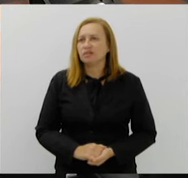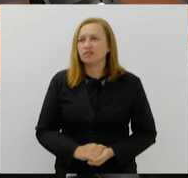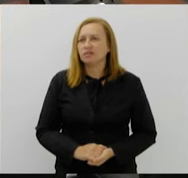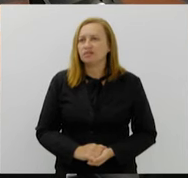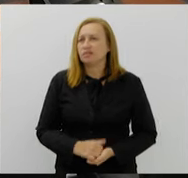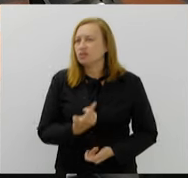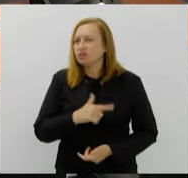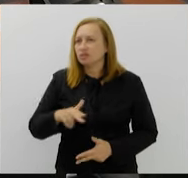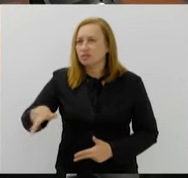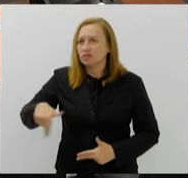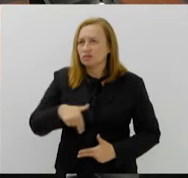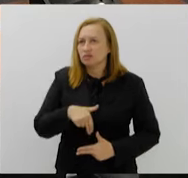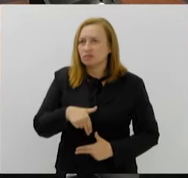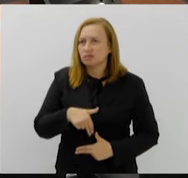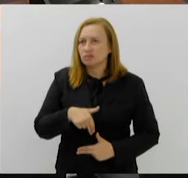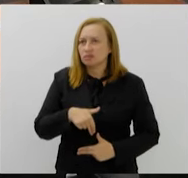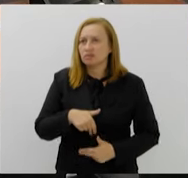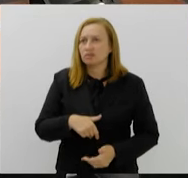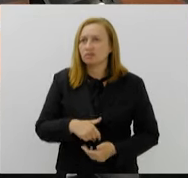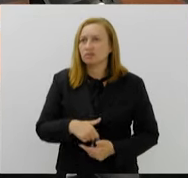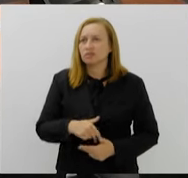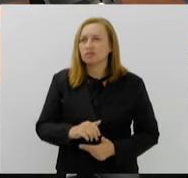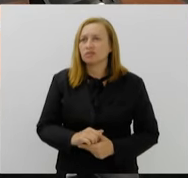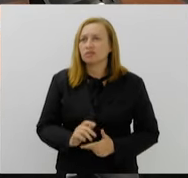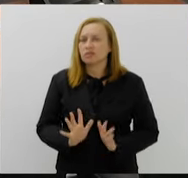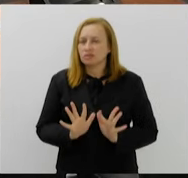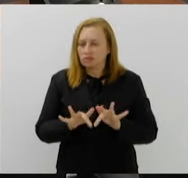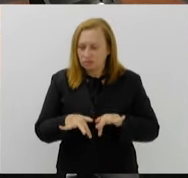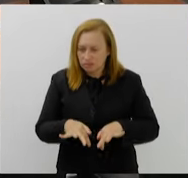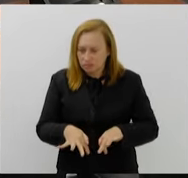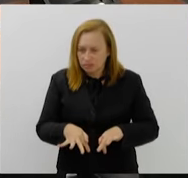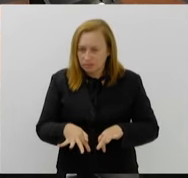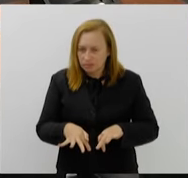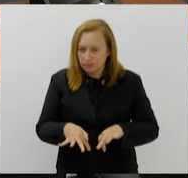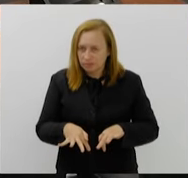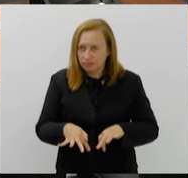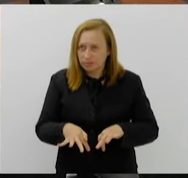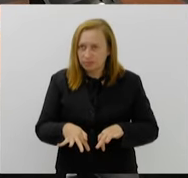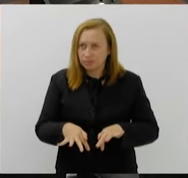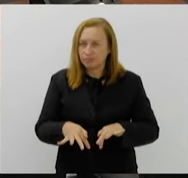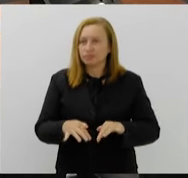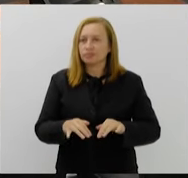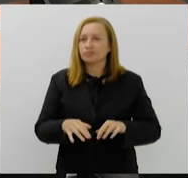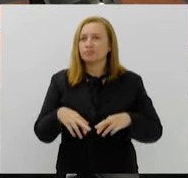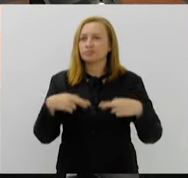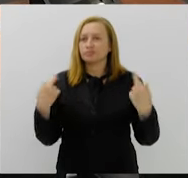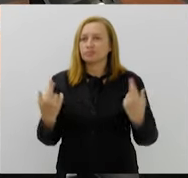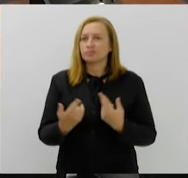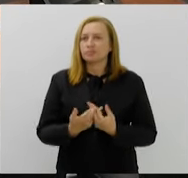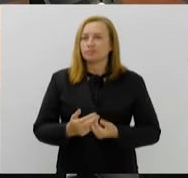não havendo mais oradores inscritos declaro encerrada a sessão